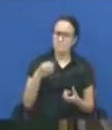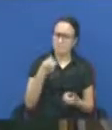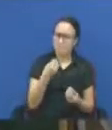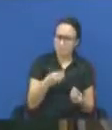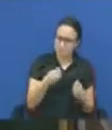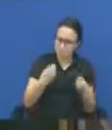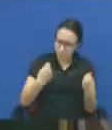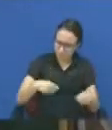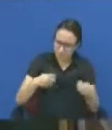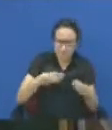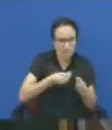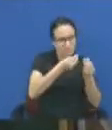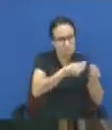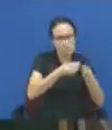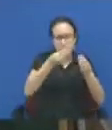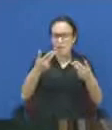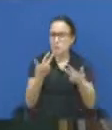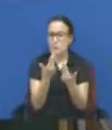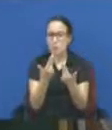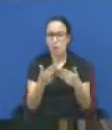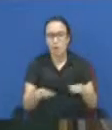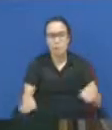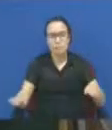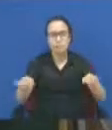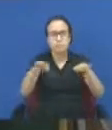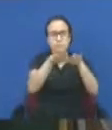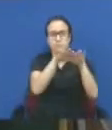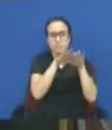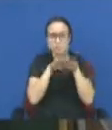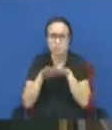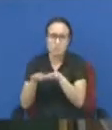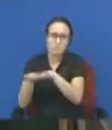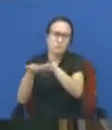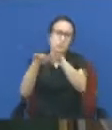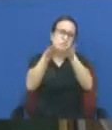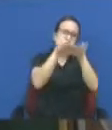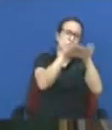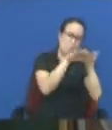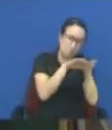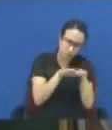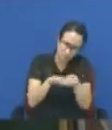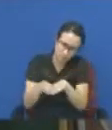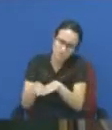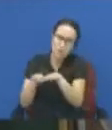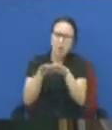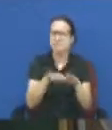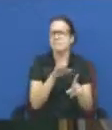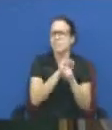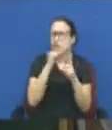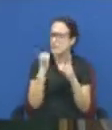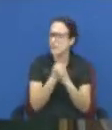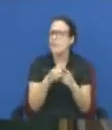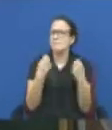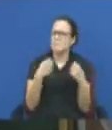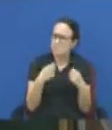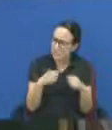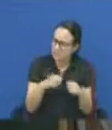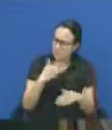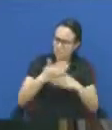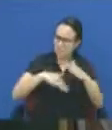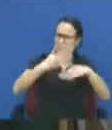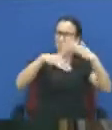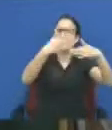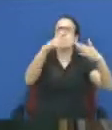mundo, numa sociedade em que o filho do pobre também tem direito de estudar, de se formar e de desenvolver as suas